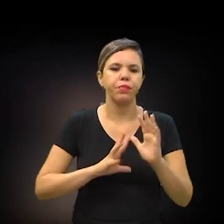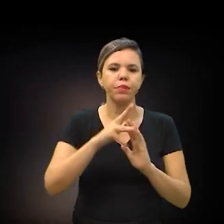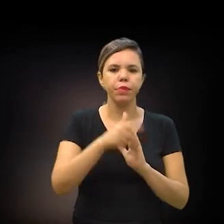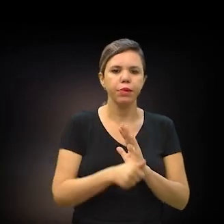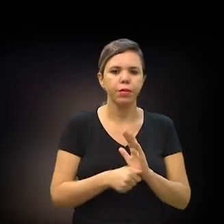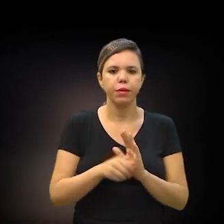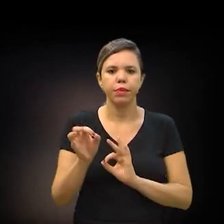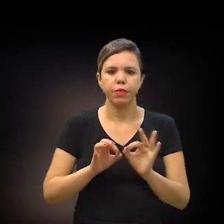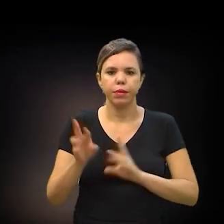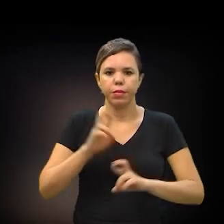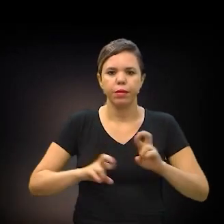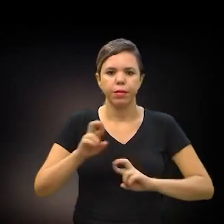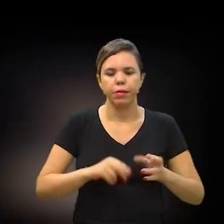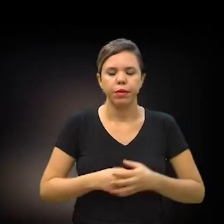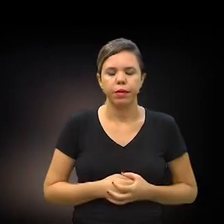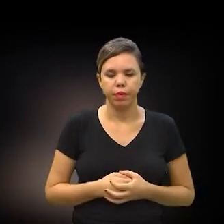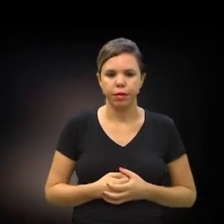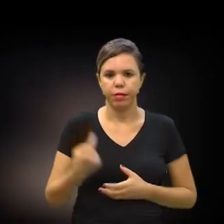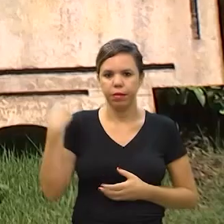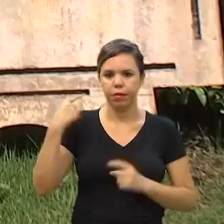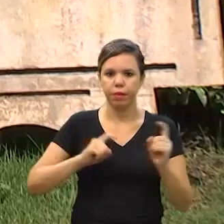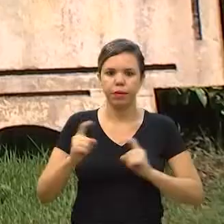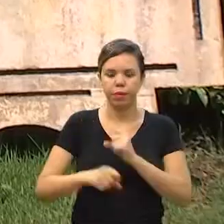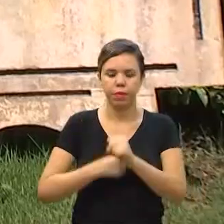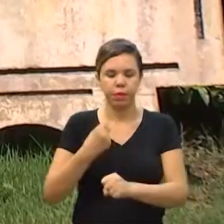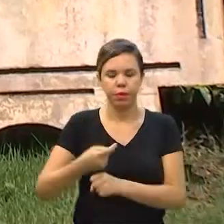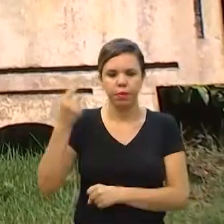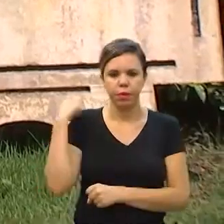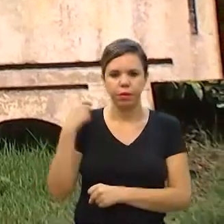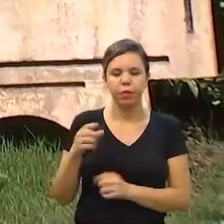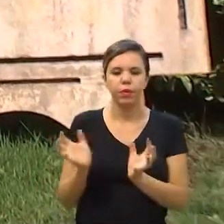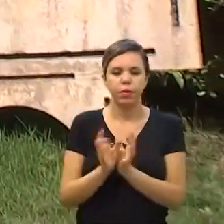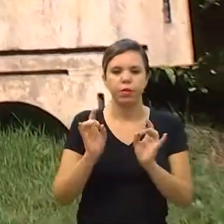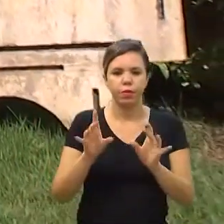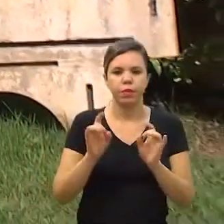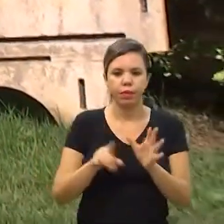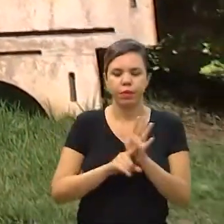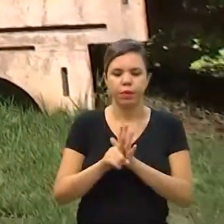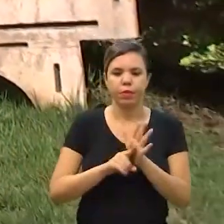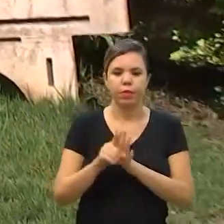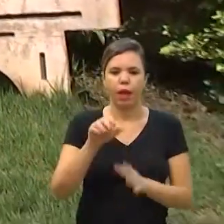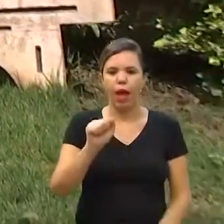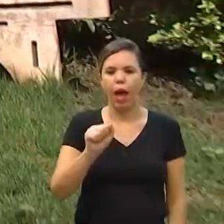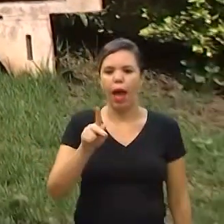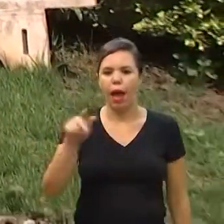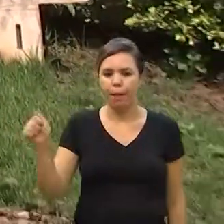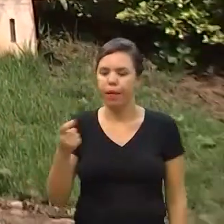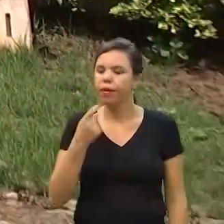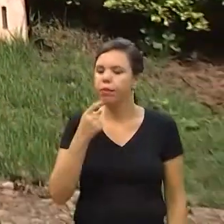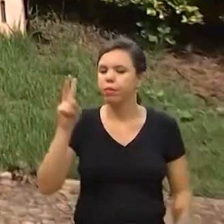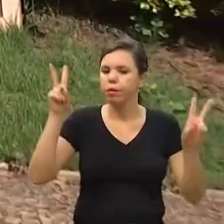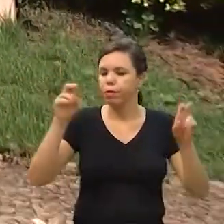das leis ambientais e aprimorar a fiscalização. Na última reunião do ano passado da Comissão Especial de Estudos